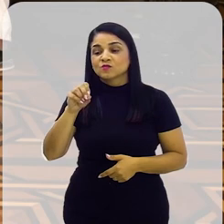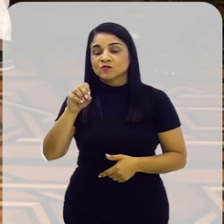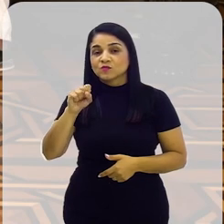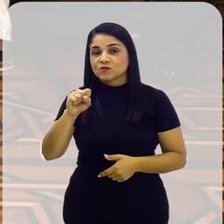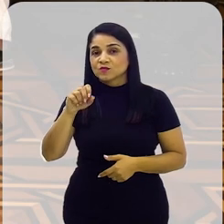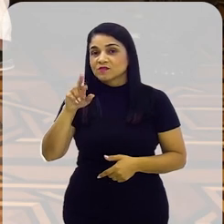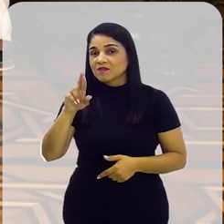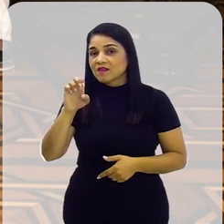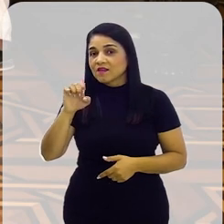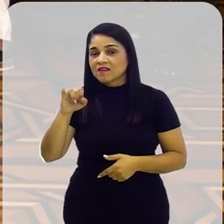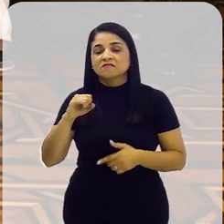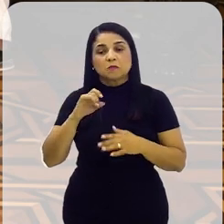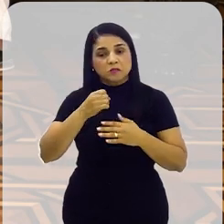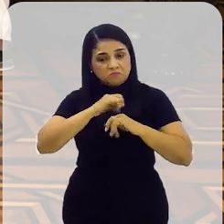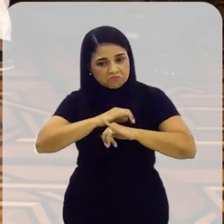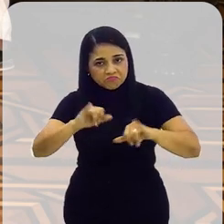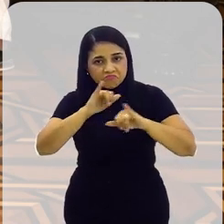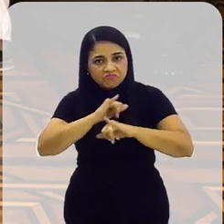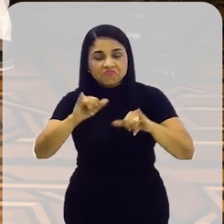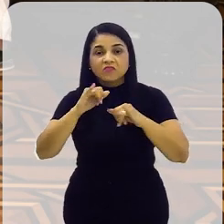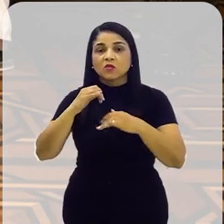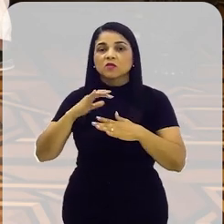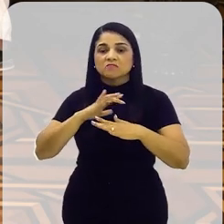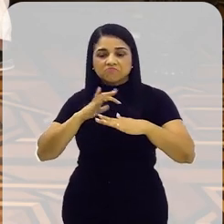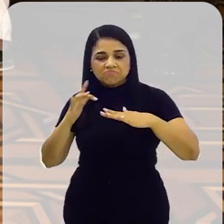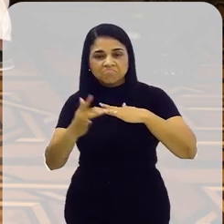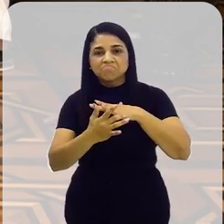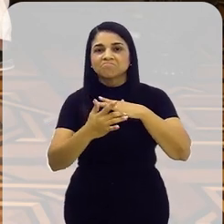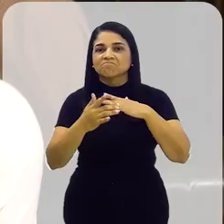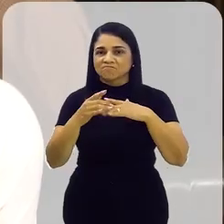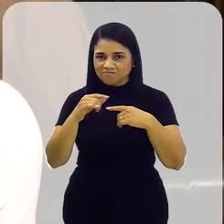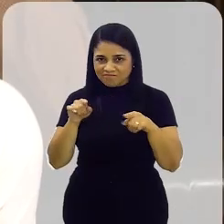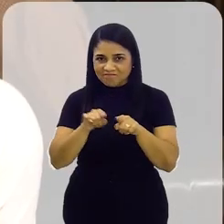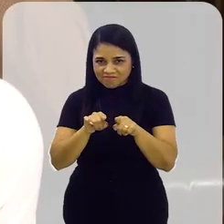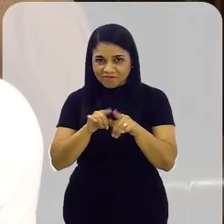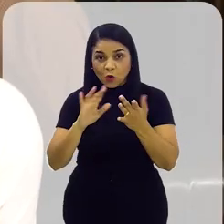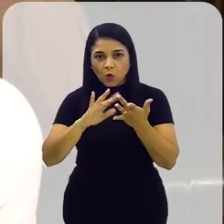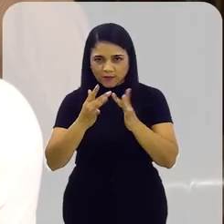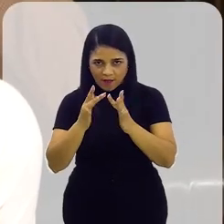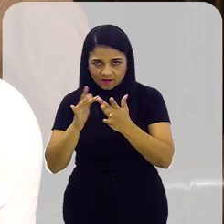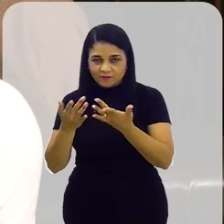você dê aí os endereços das redes sociais. Claro, eu vou dar. Por favor, cante pra gente. Com certeza.